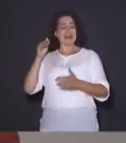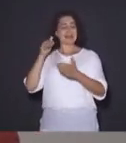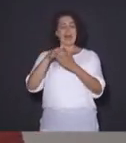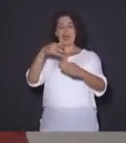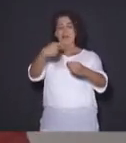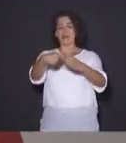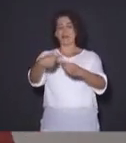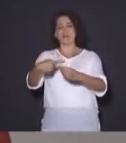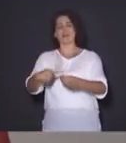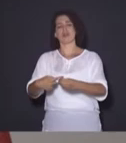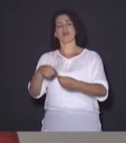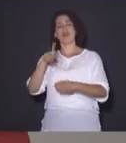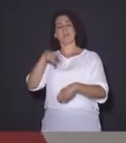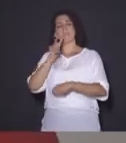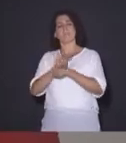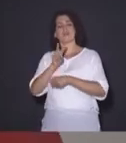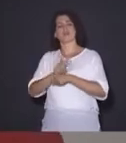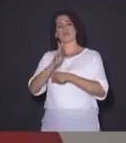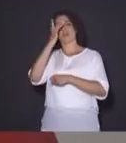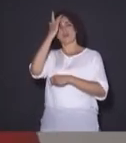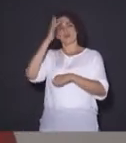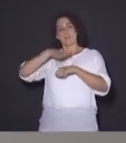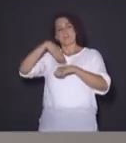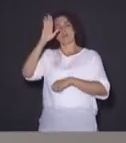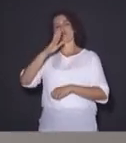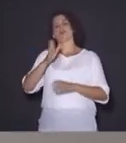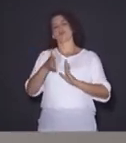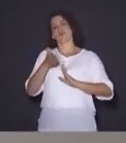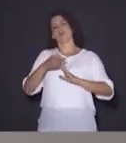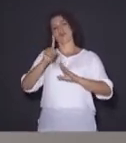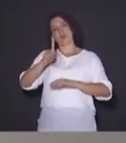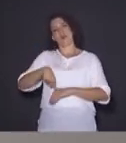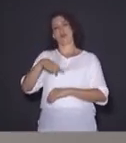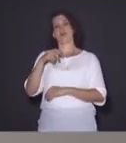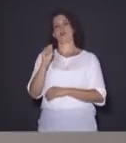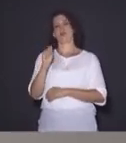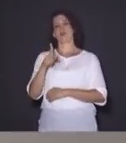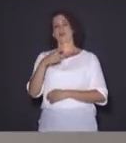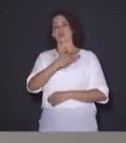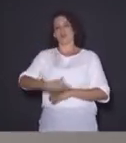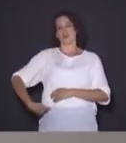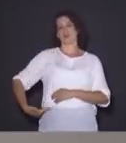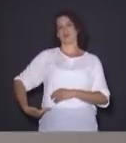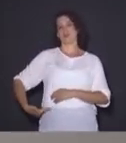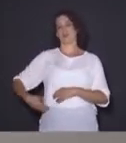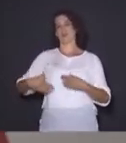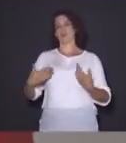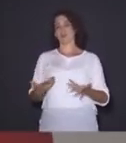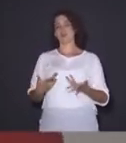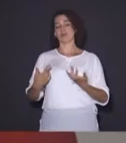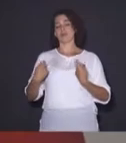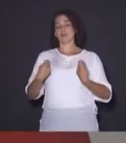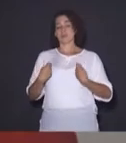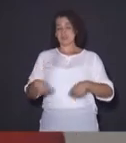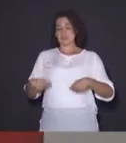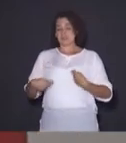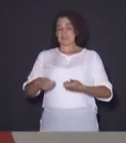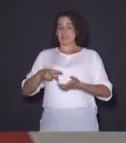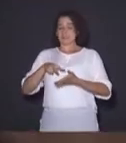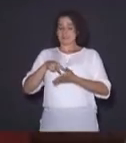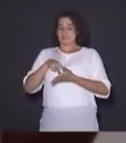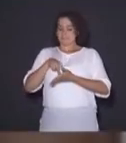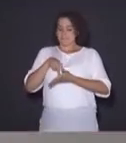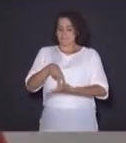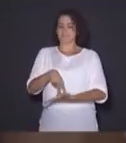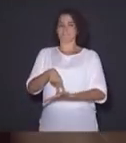é o que protege os mais pobres é a previdência pública não é são momentos de resistência de um lado